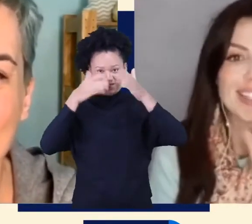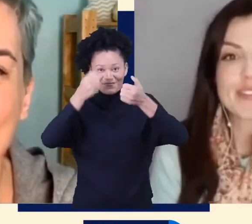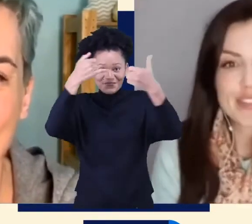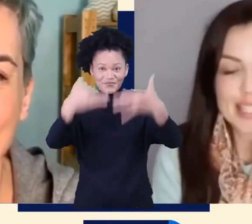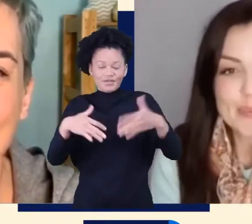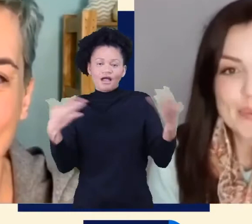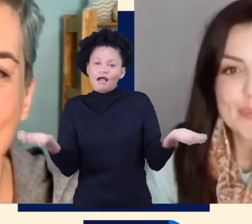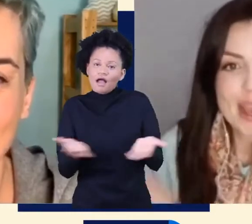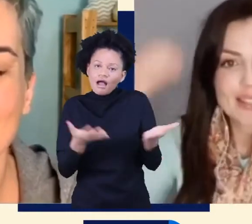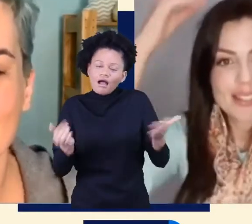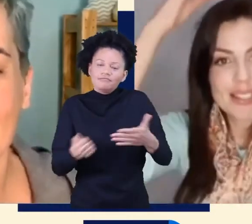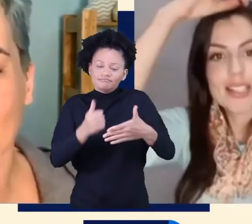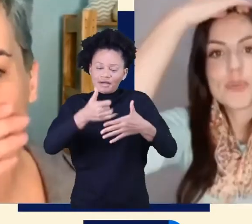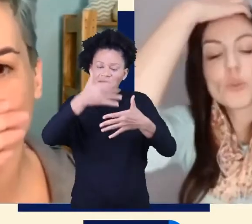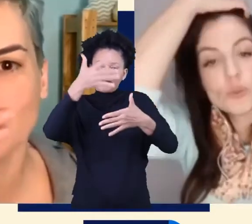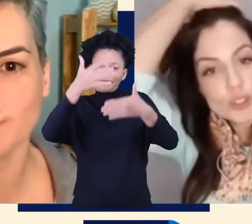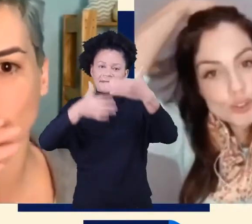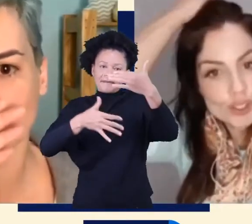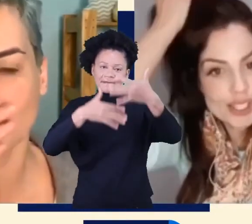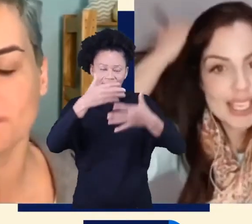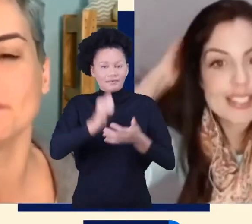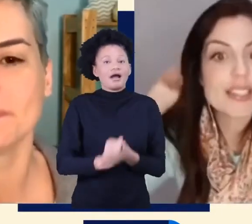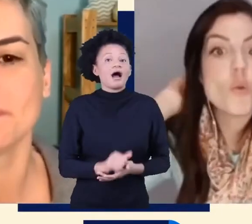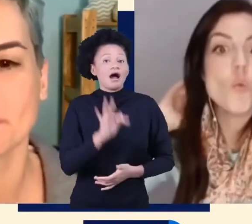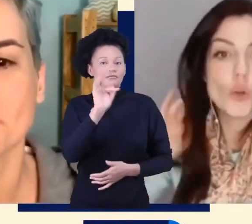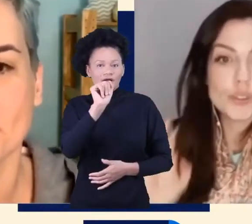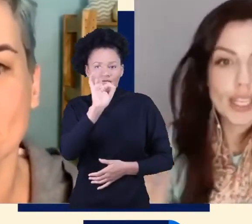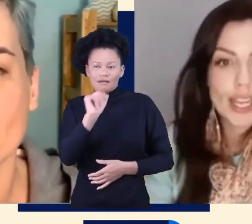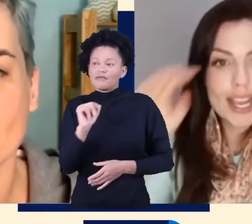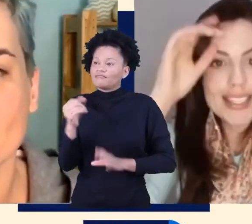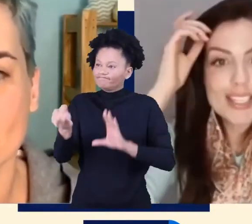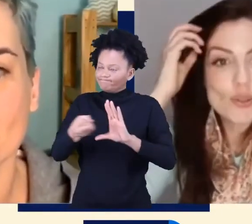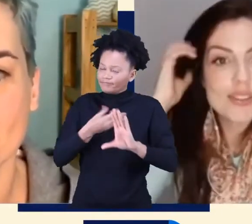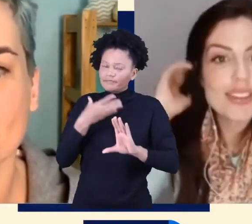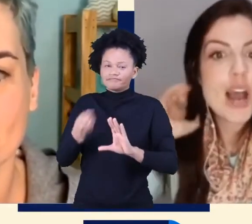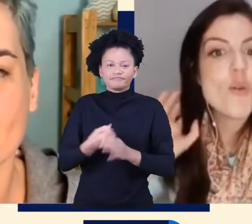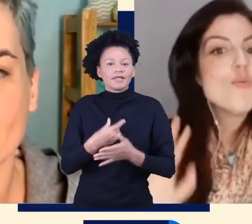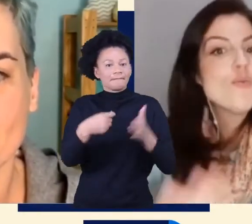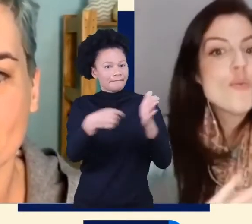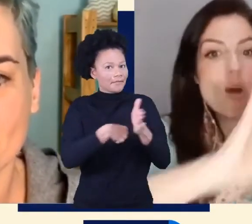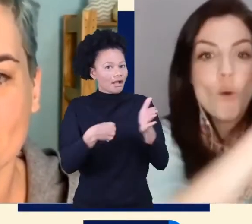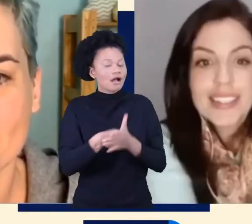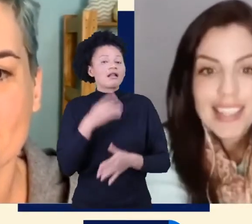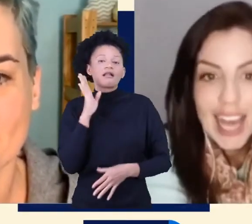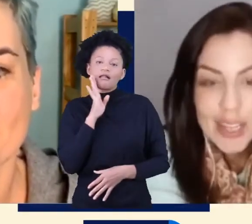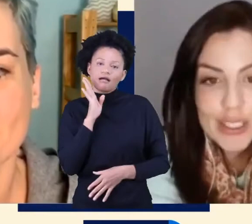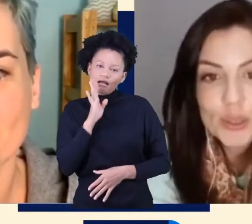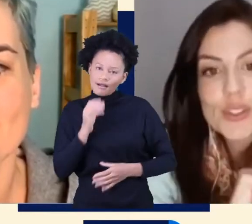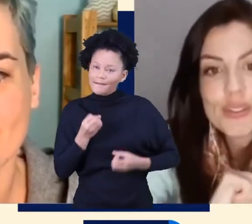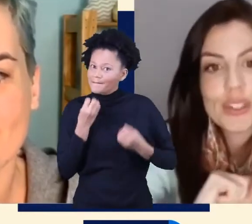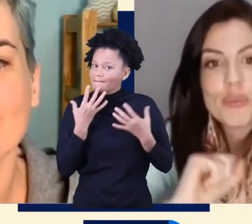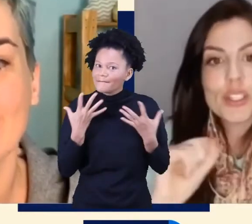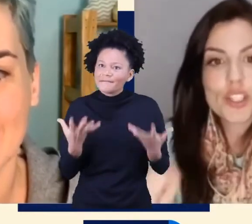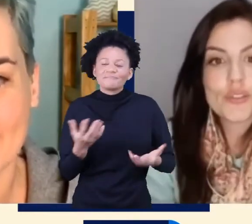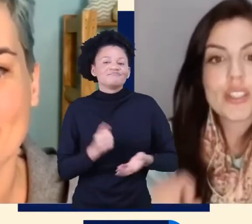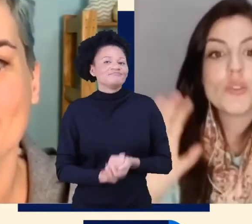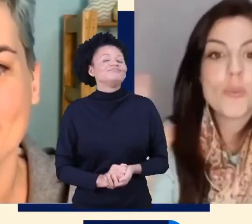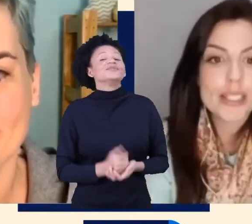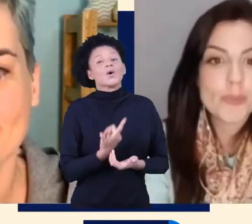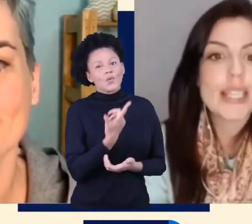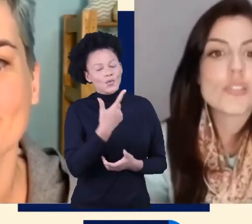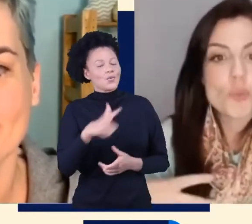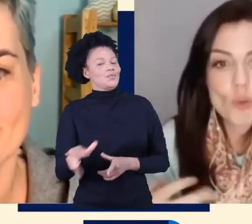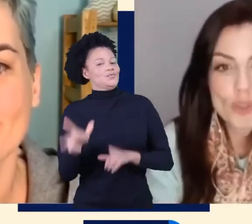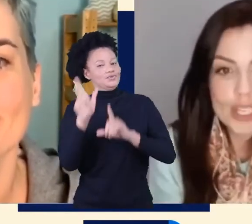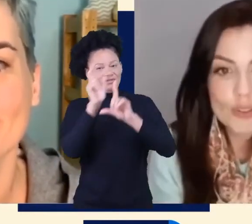agora, e a Fafá sempre me passa, as perguntas de vocês estão muito legais, e isso dá uma outra live, inclusive. Tem muita gente falando